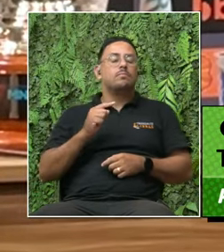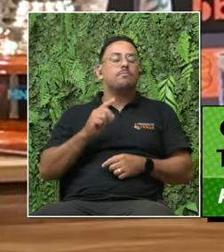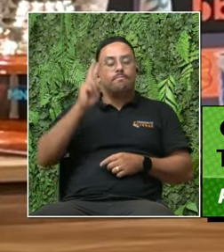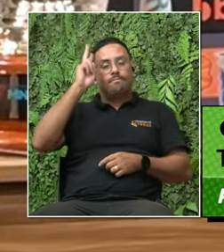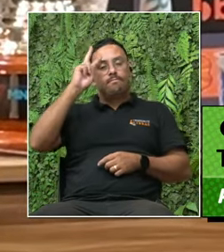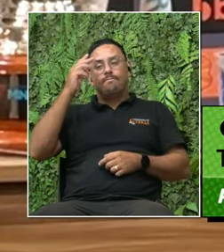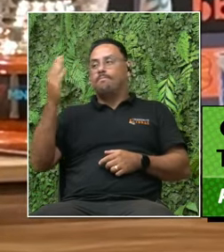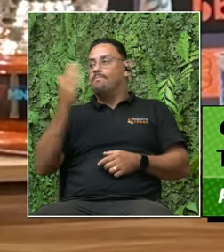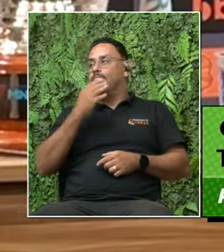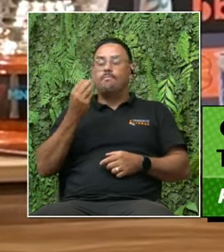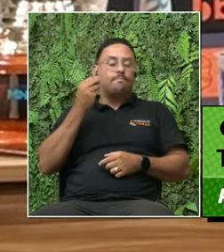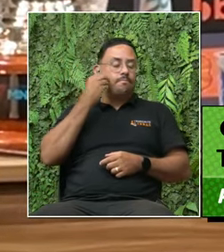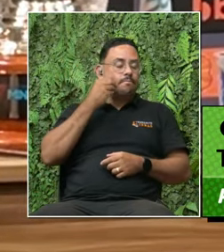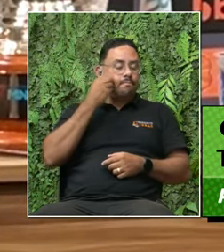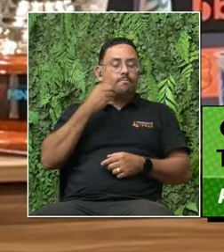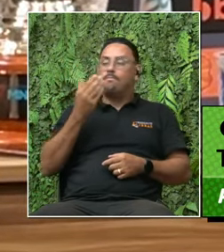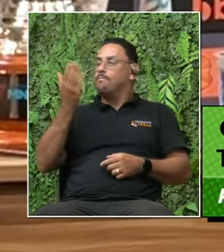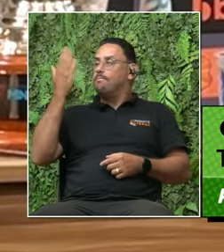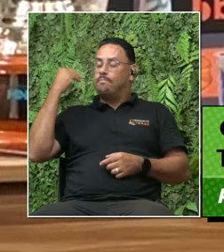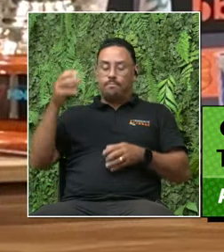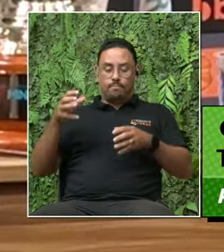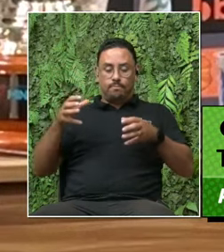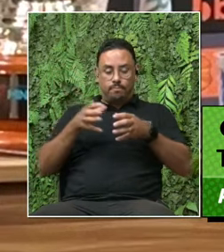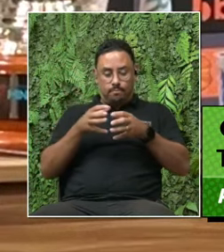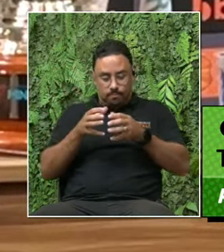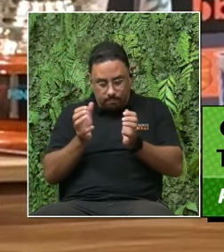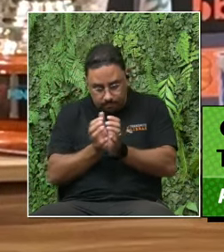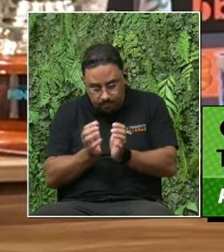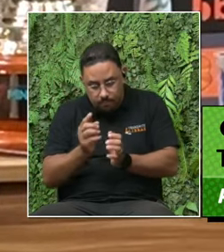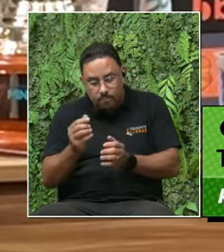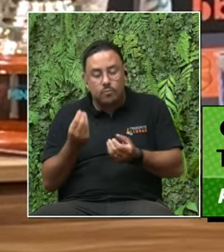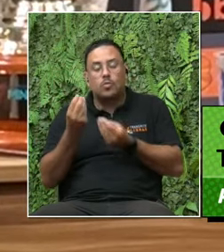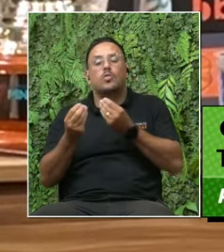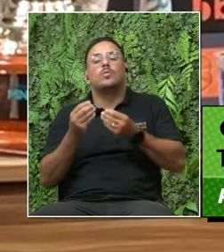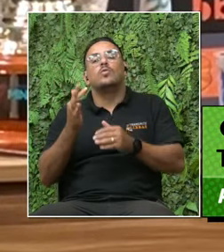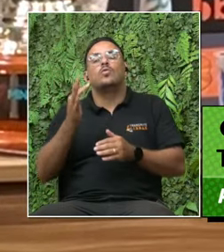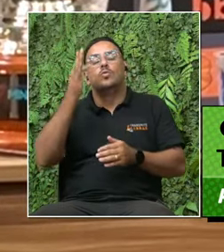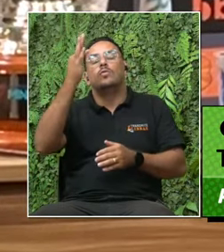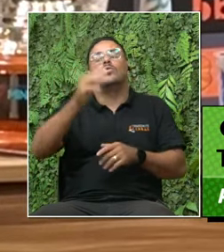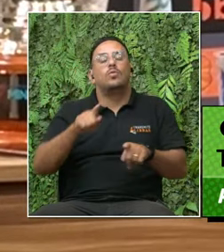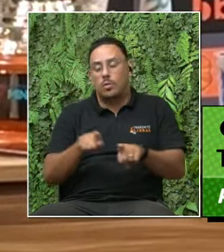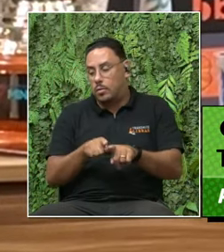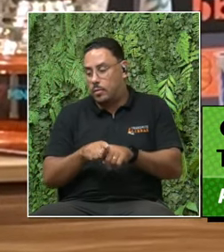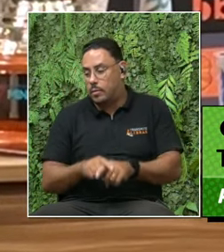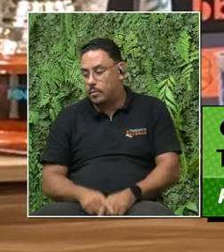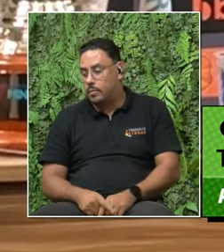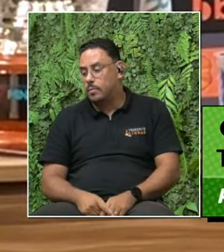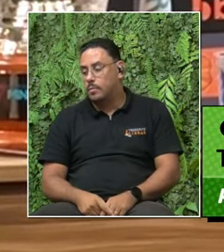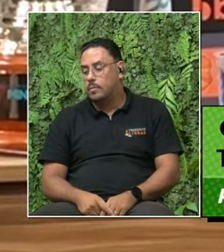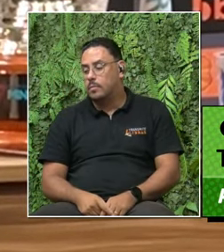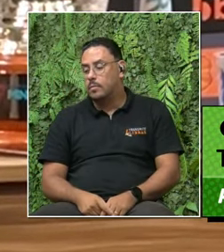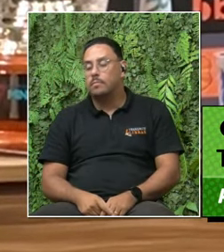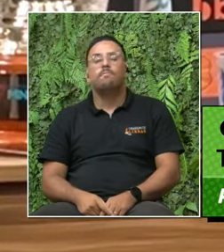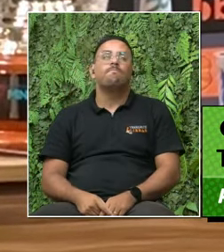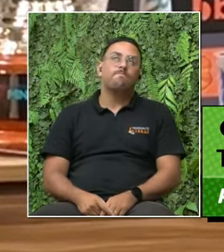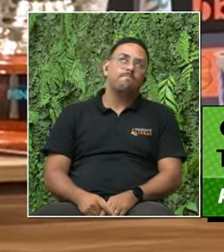se recorda de alguma experiência parecida outros times e expectativa para come o brasileiro também seer f